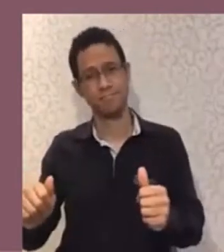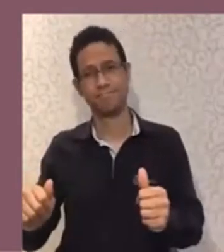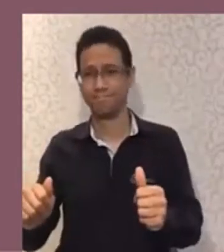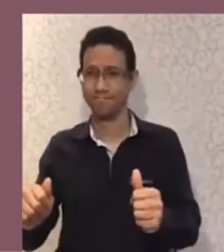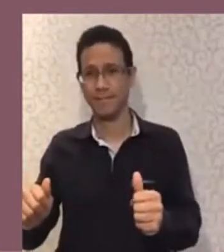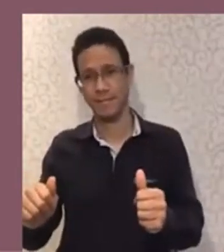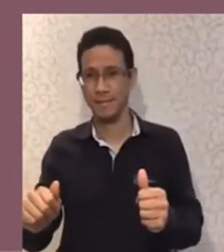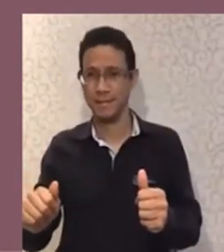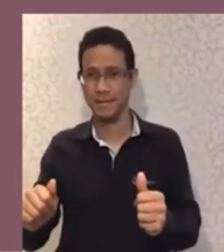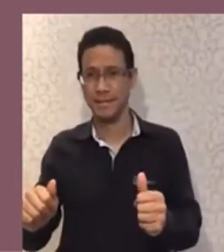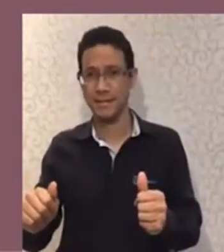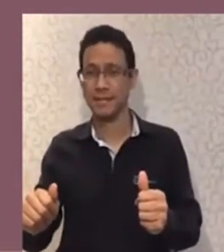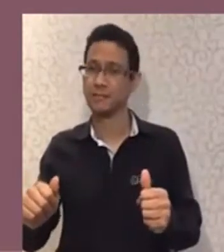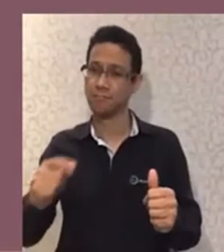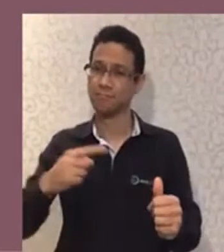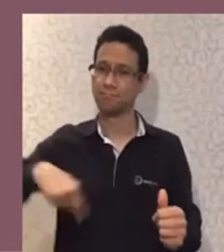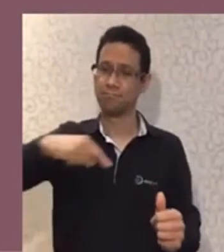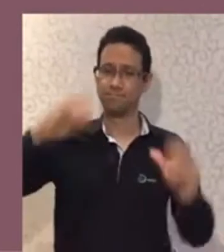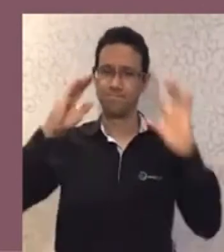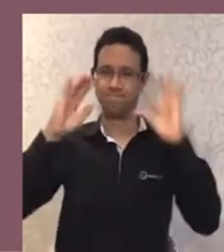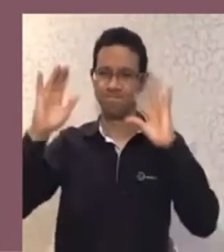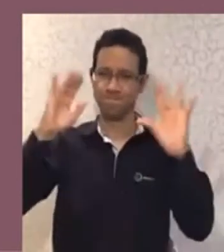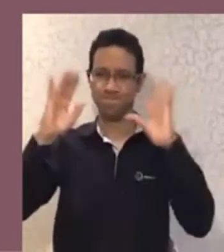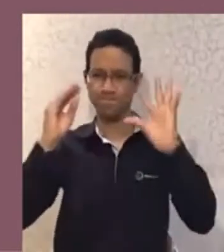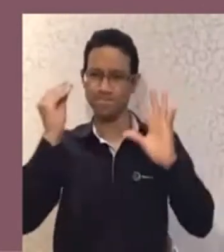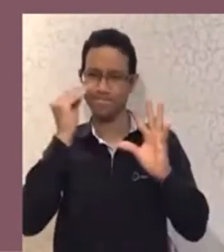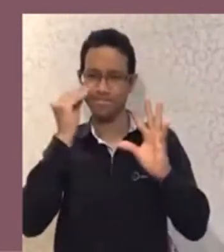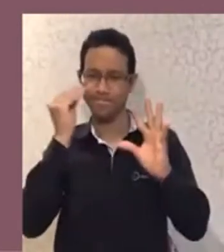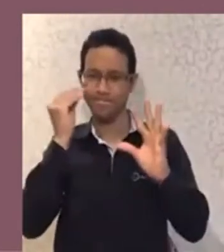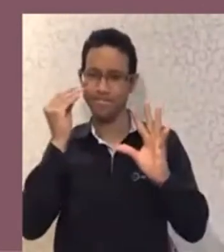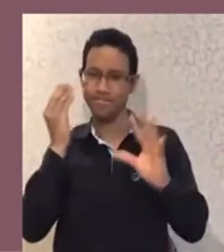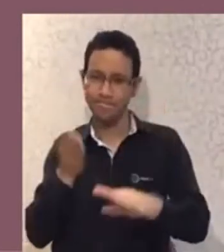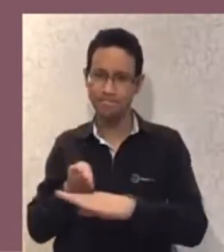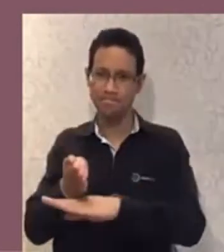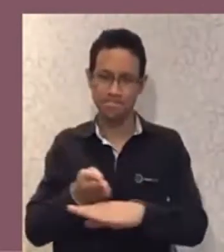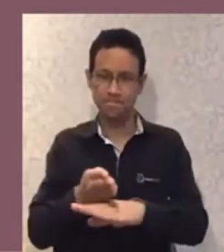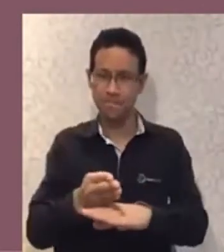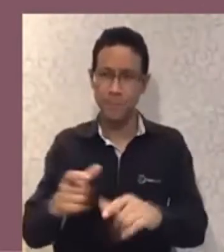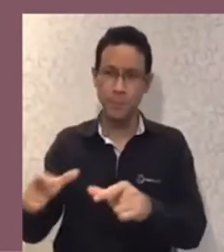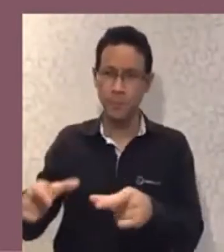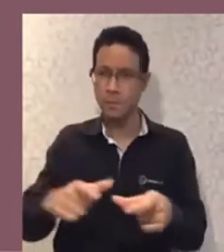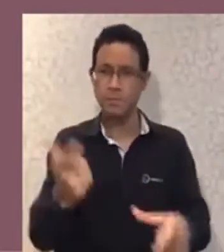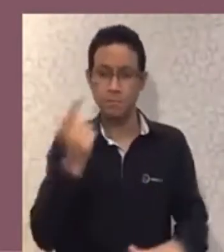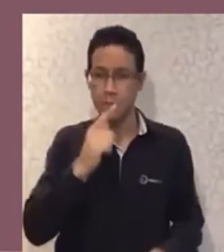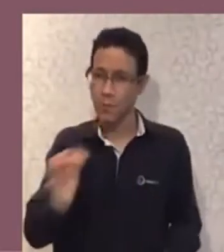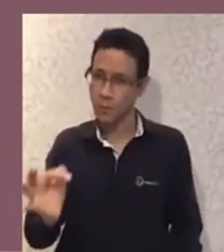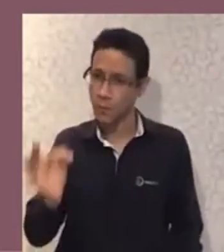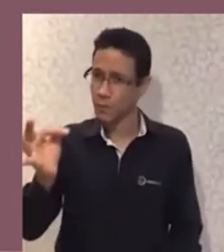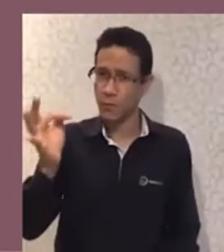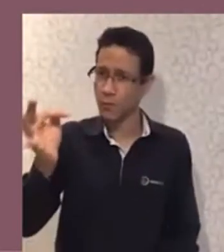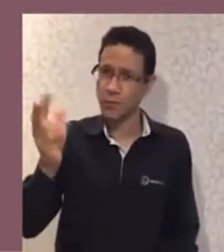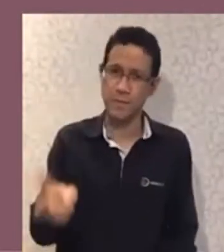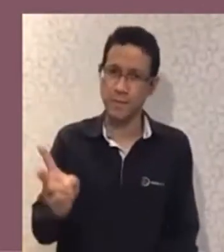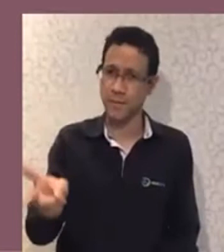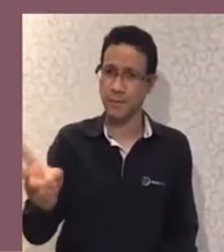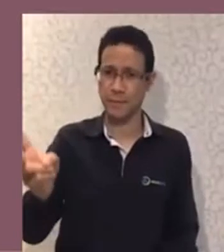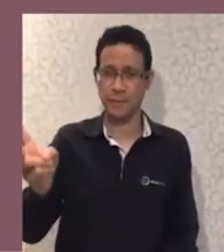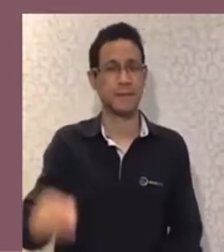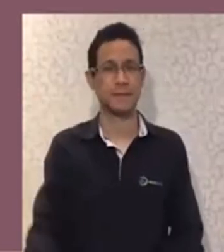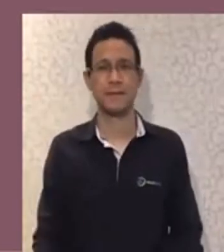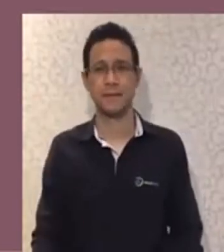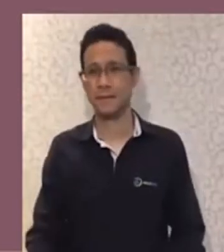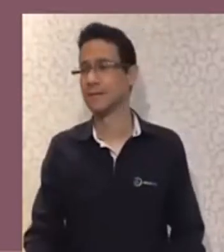minhas lutas, né, poder conseguir espaços que eles sejam garantidos futuramente, né. Mas é